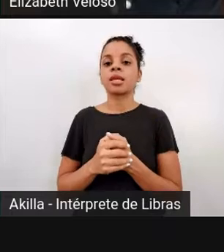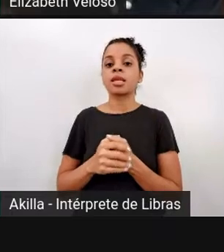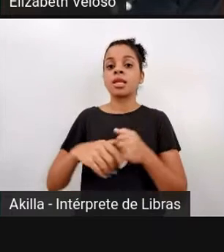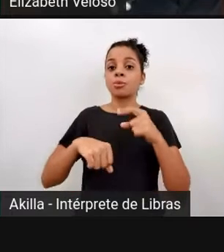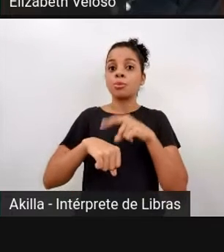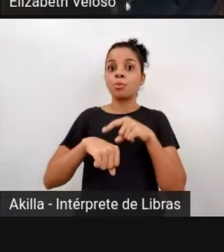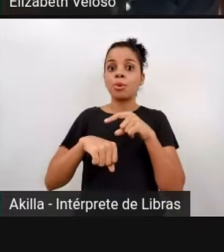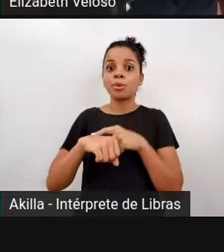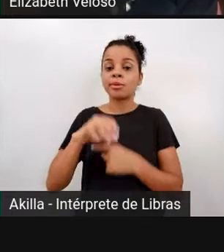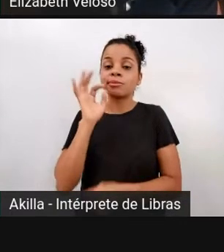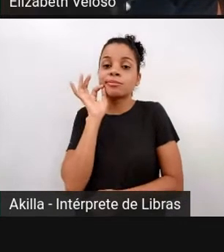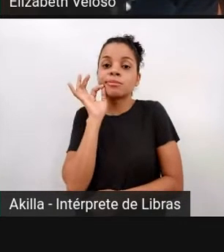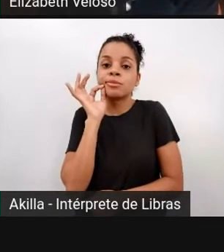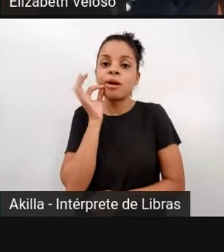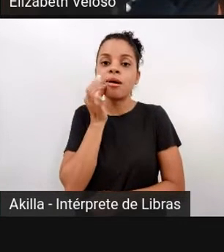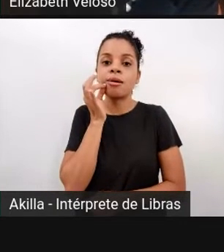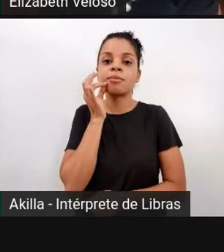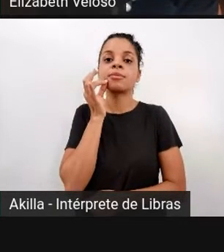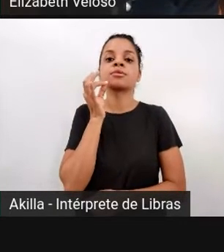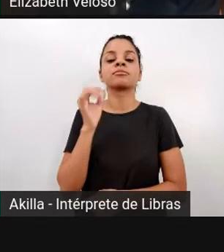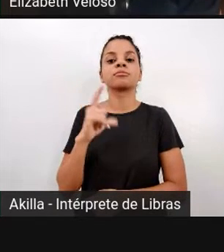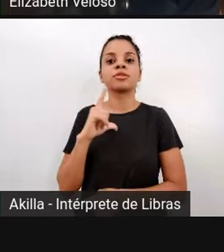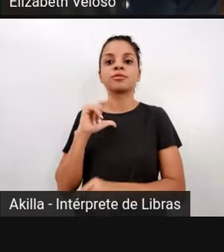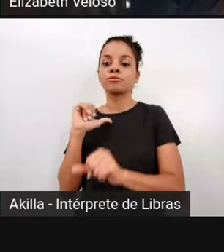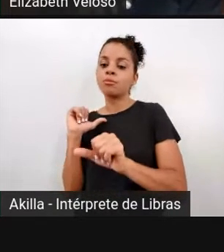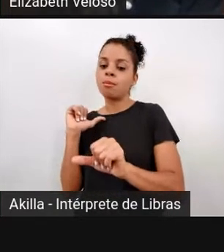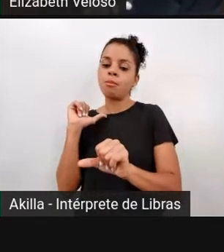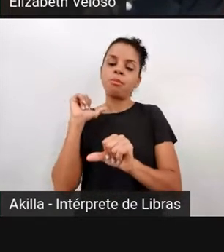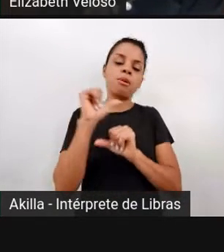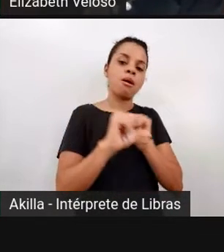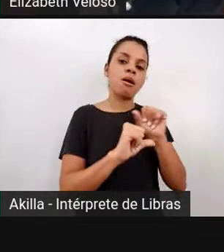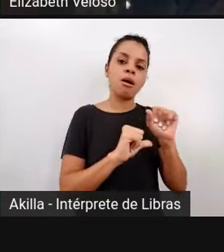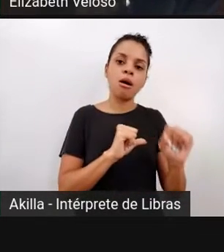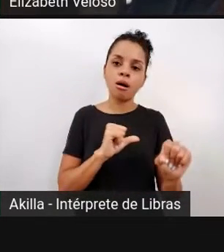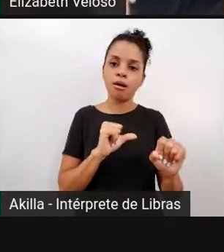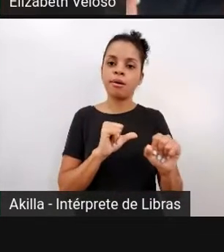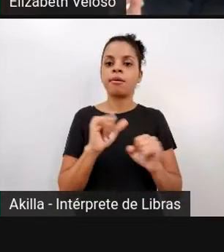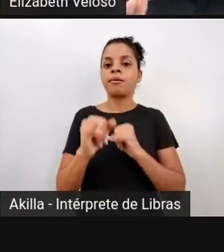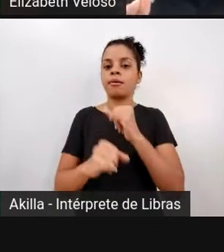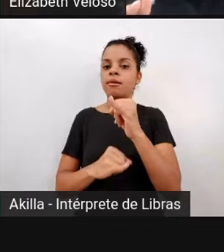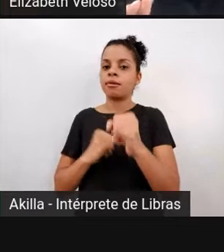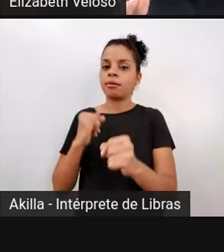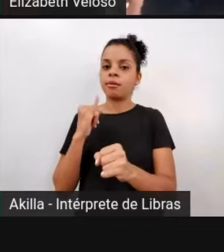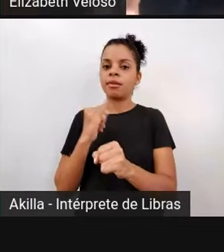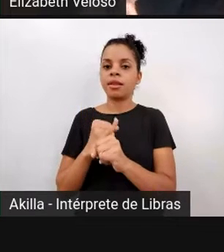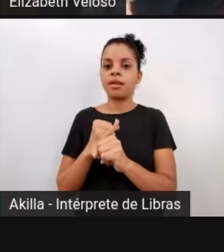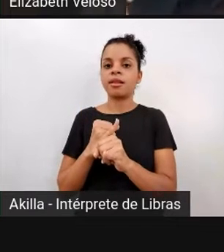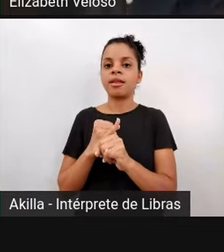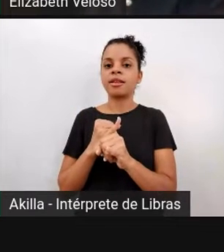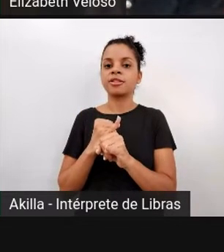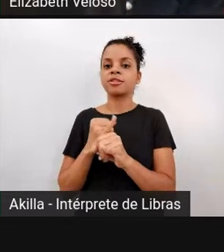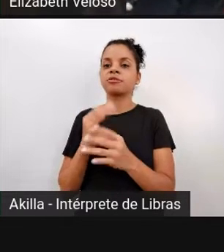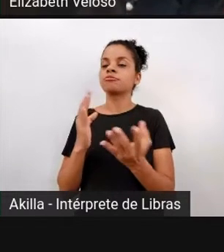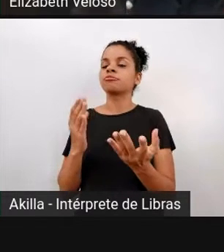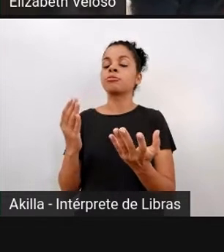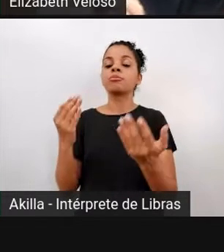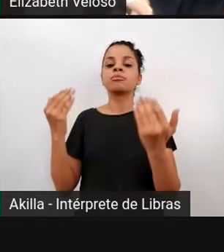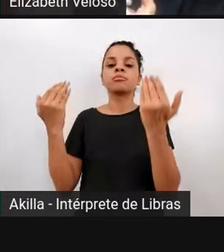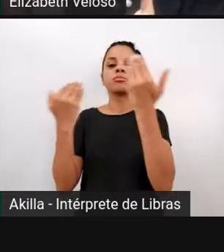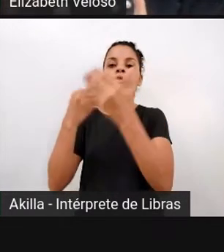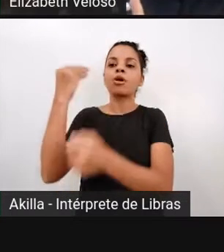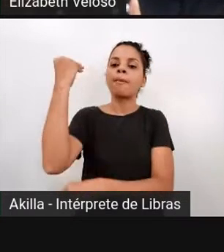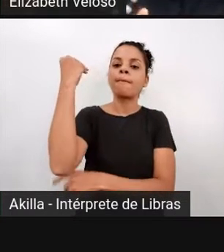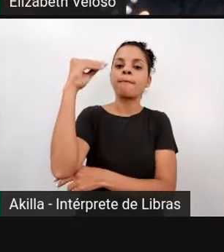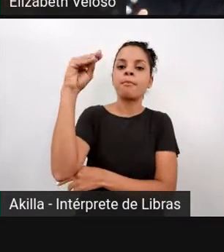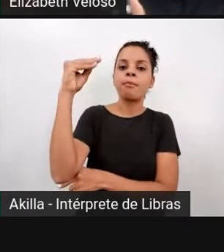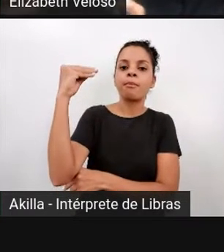uma mutação muito rápida desse mercado, e essa internet partir de uma era de blogs, de uma comunicação,